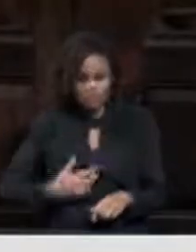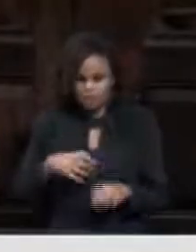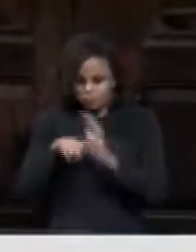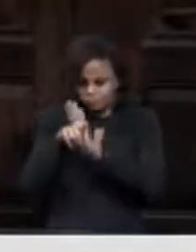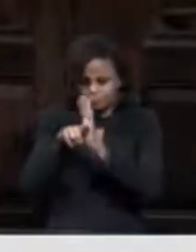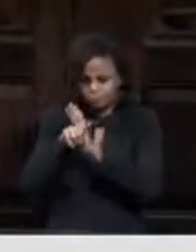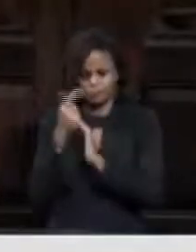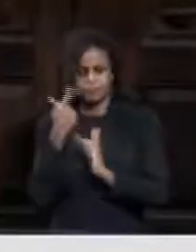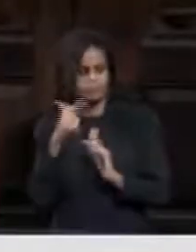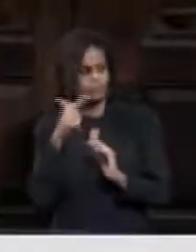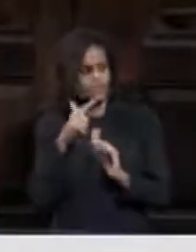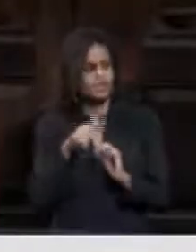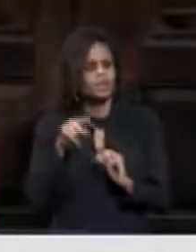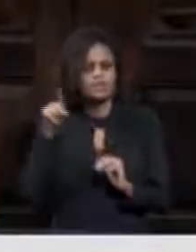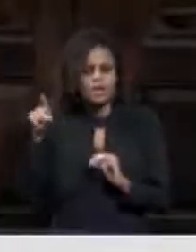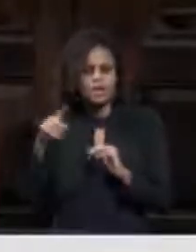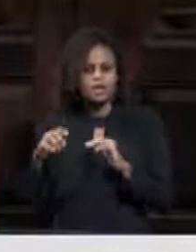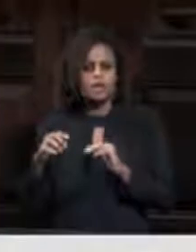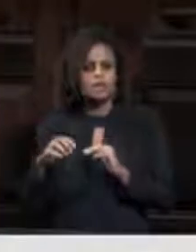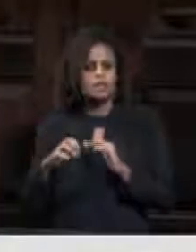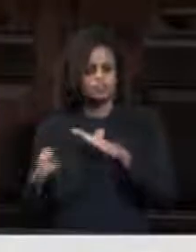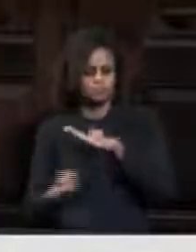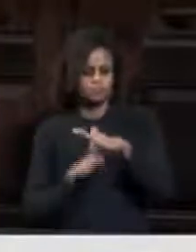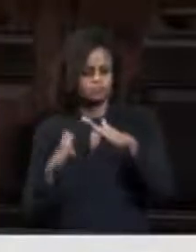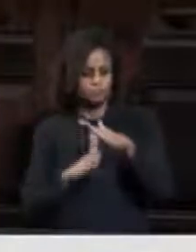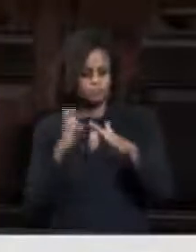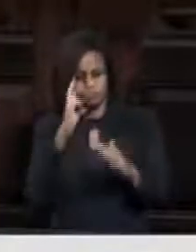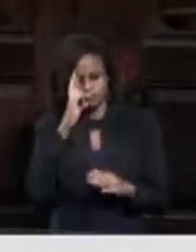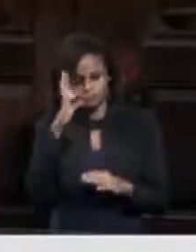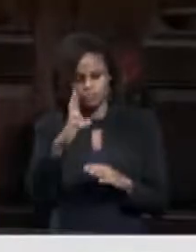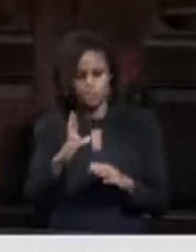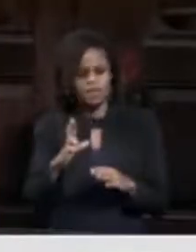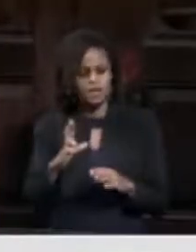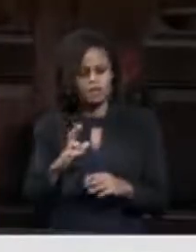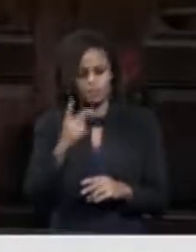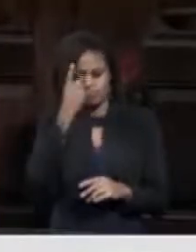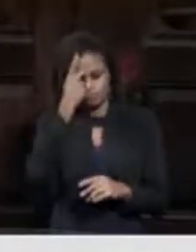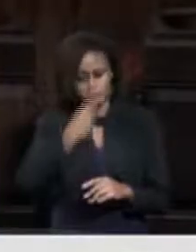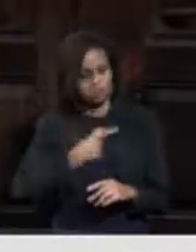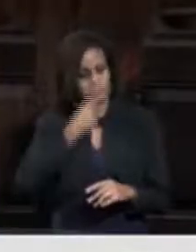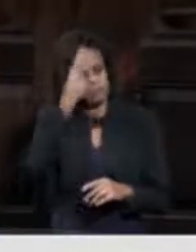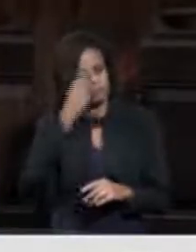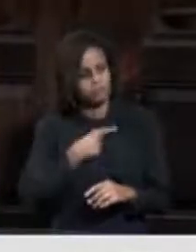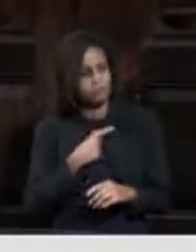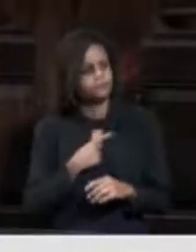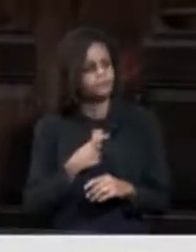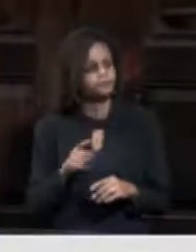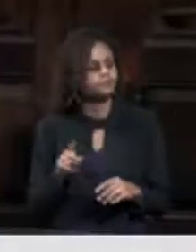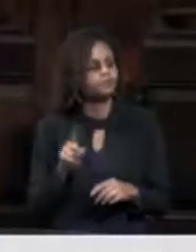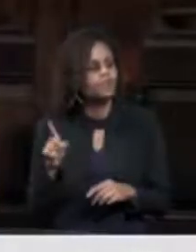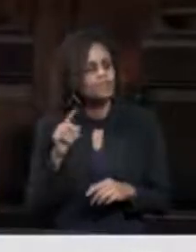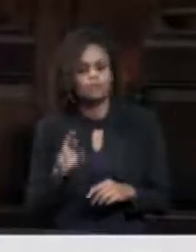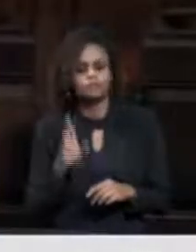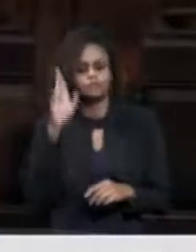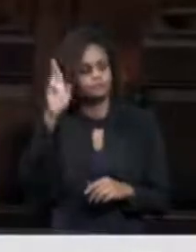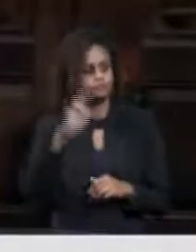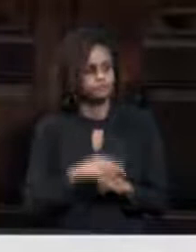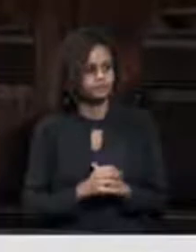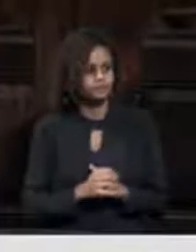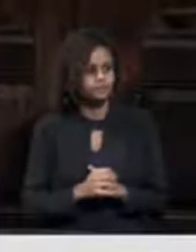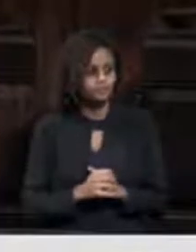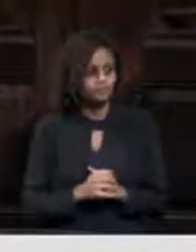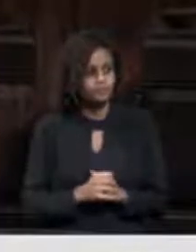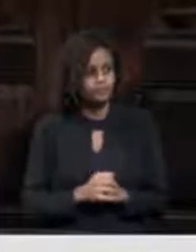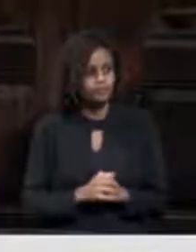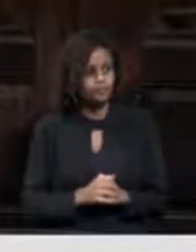dos empresários e distribuição de muita propina. O domínio da bilhetagem